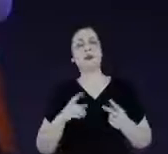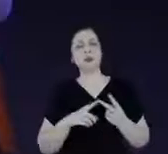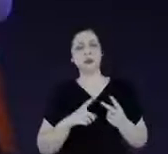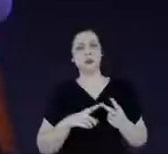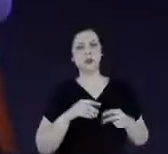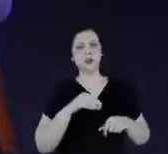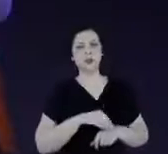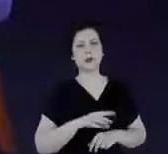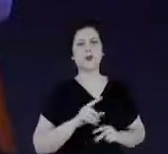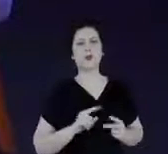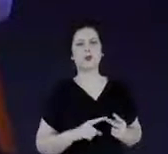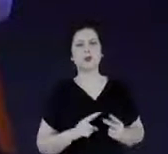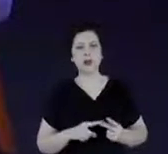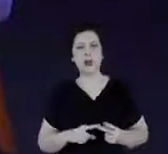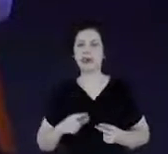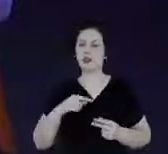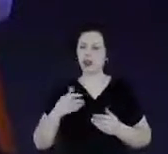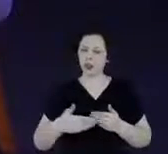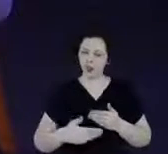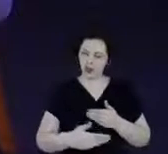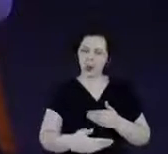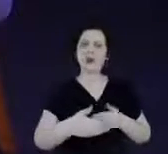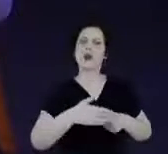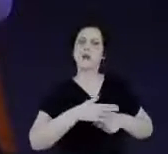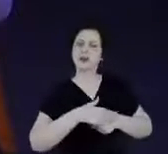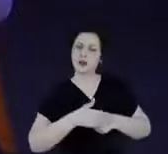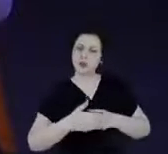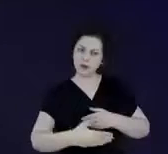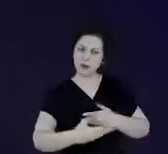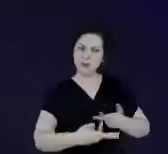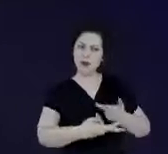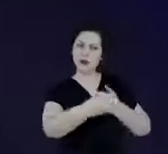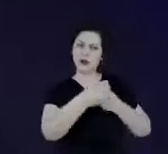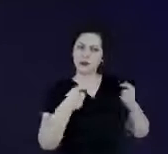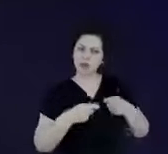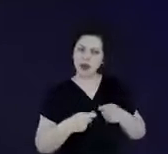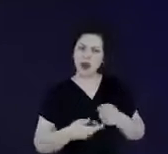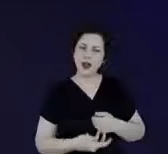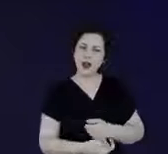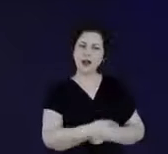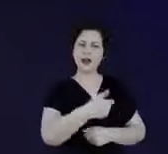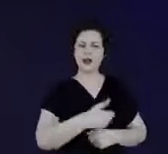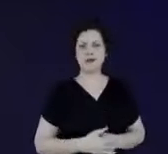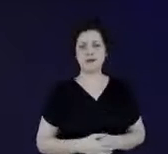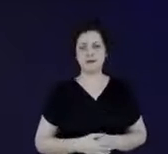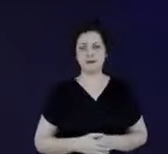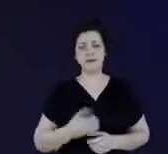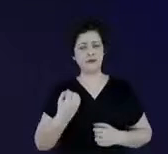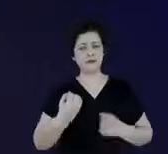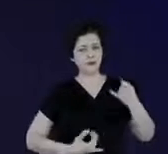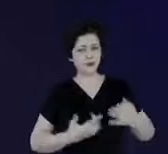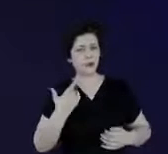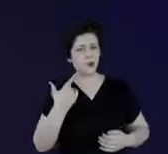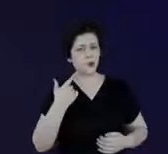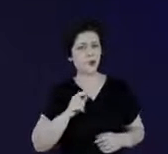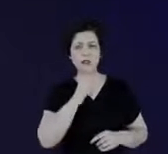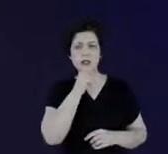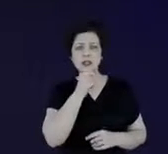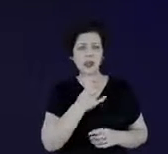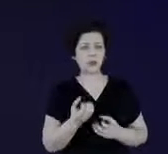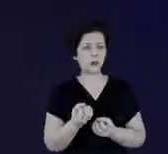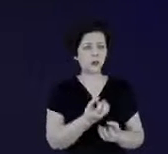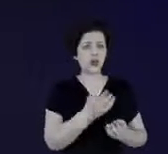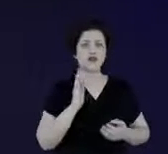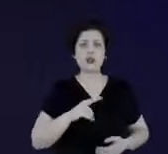tem muita coisa para fazer né Tem muita coisa que pode melhorar a vida das pessoas a gente falou aqui se a gente conseguir usar os dados e a gente tem